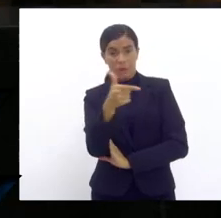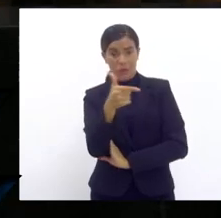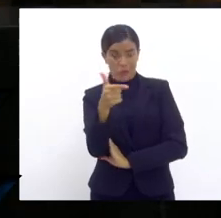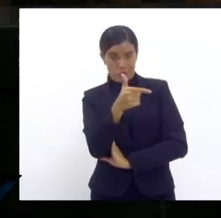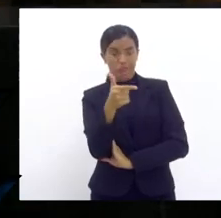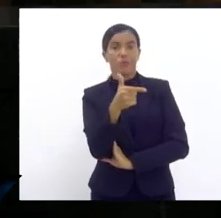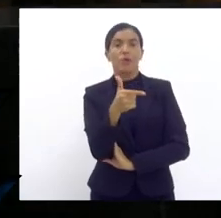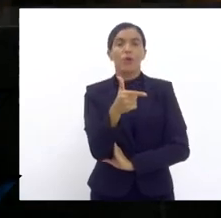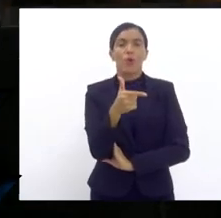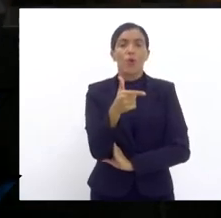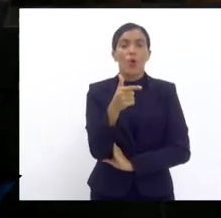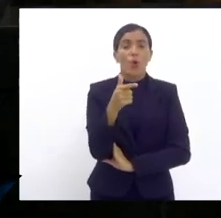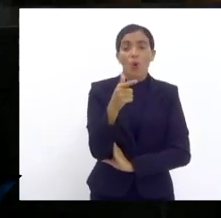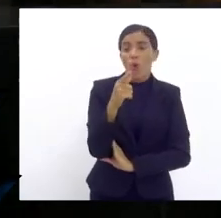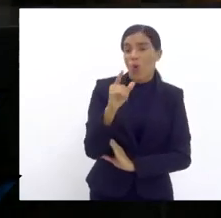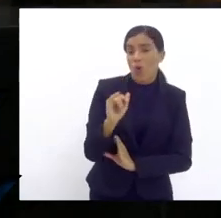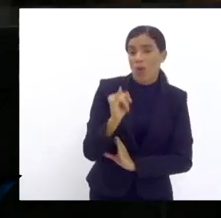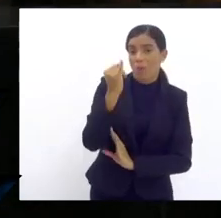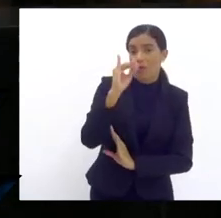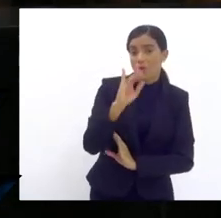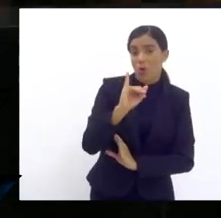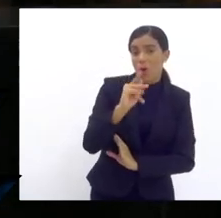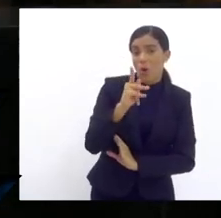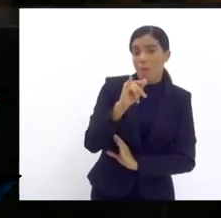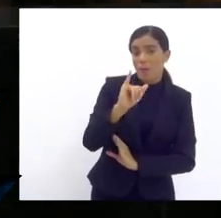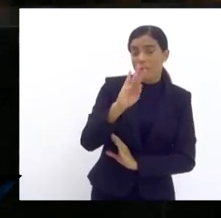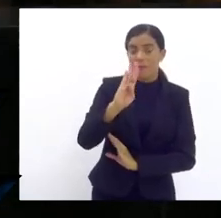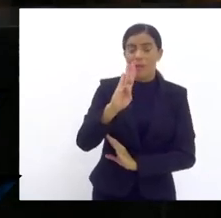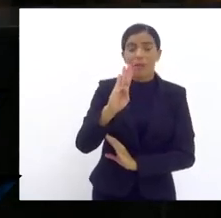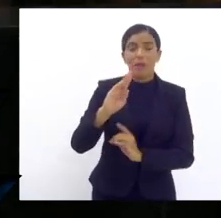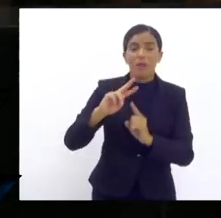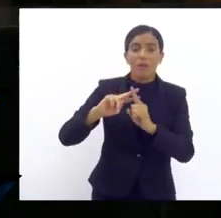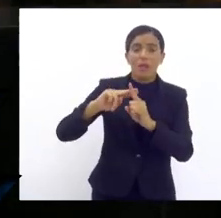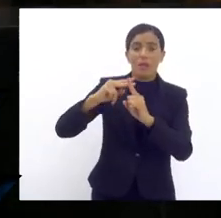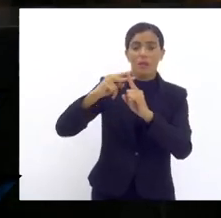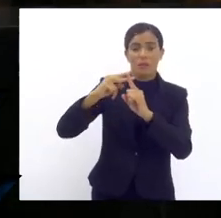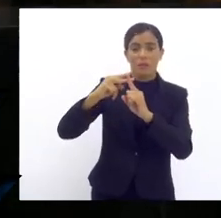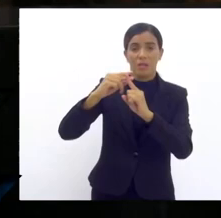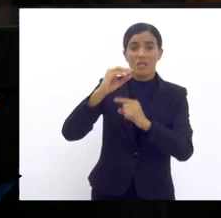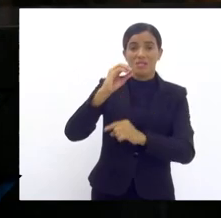o nosso PIB do Estado cresceu 0,6